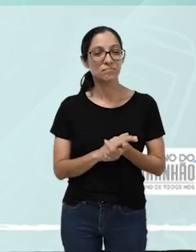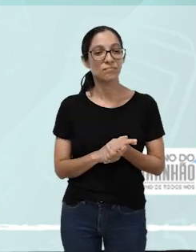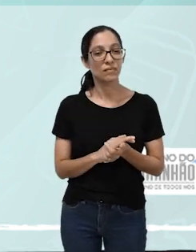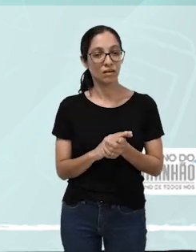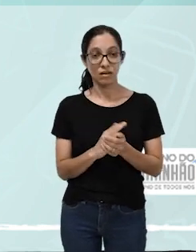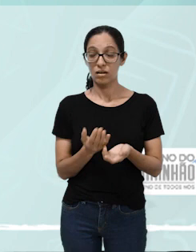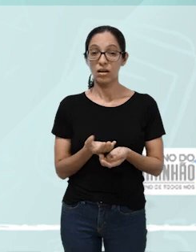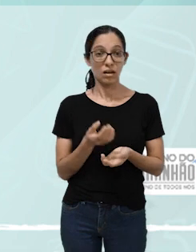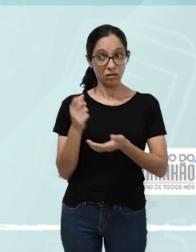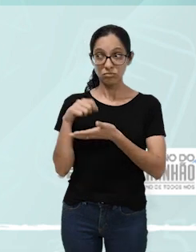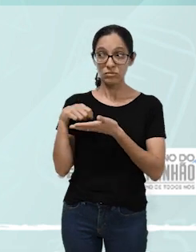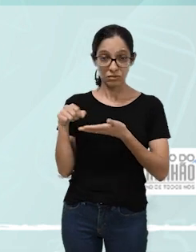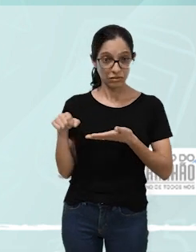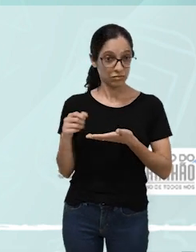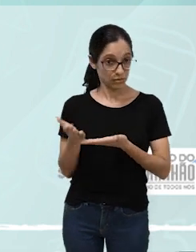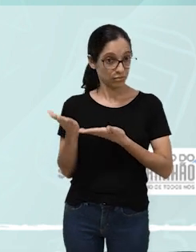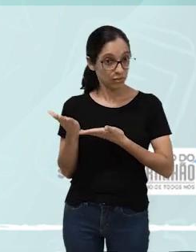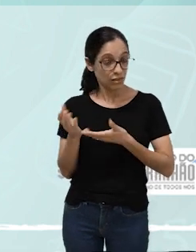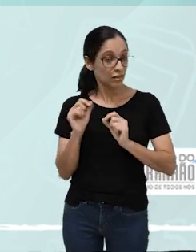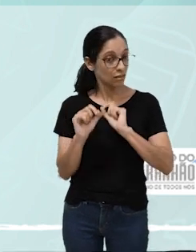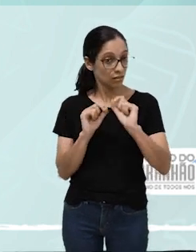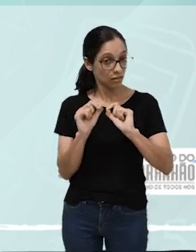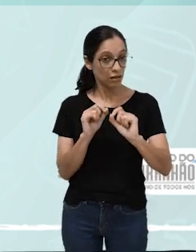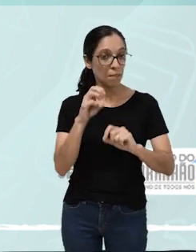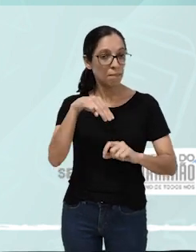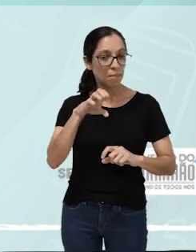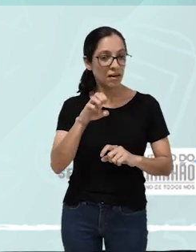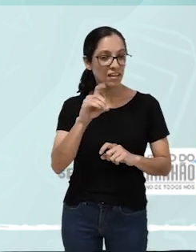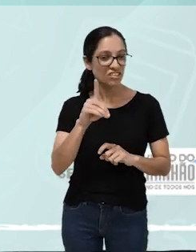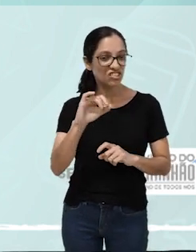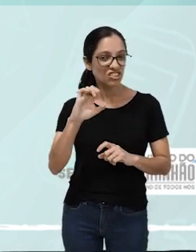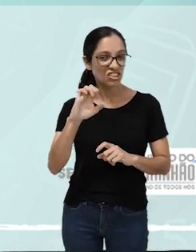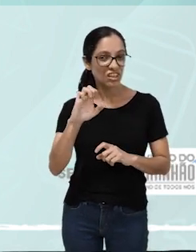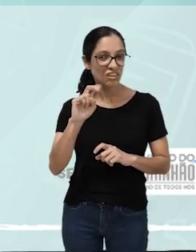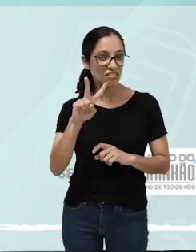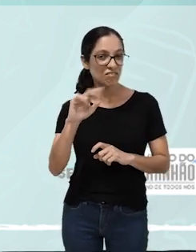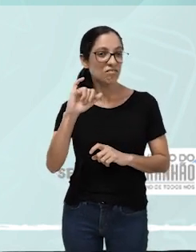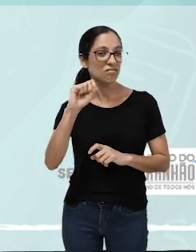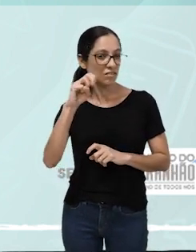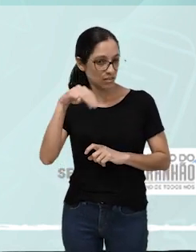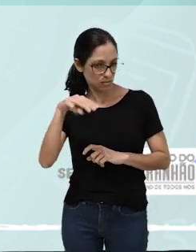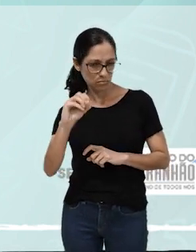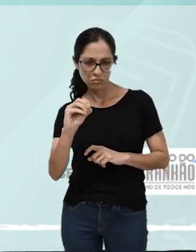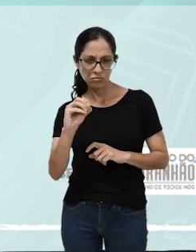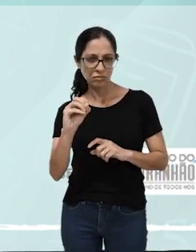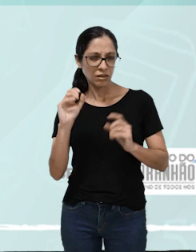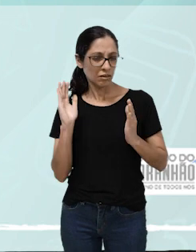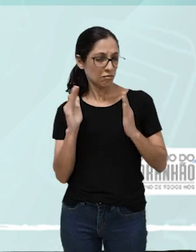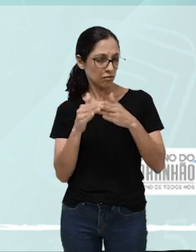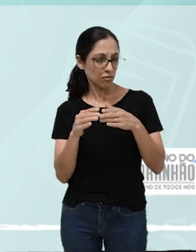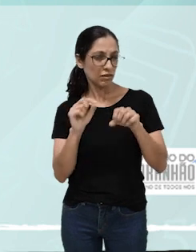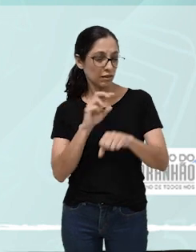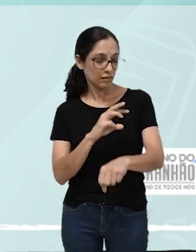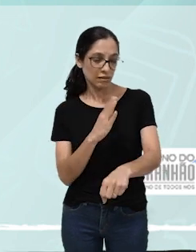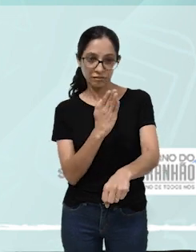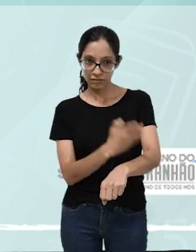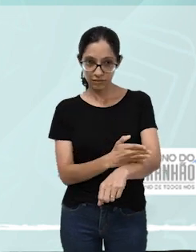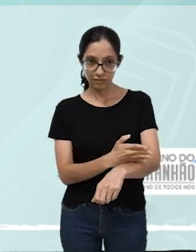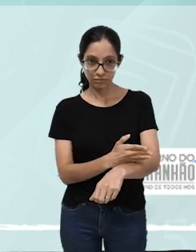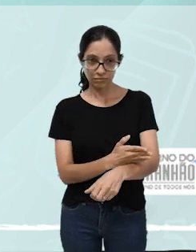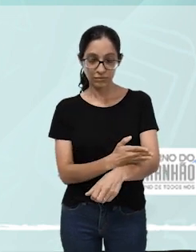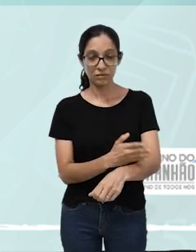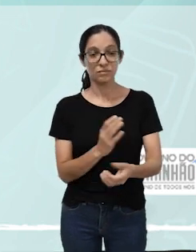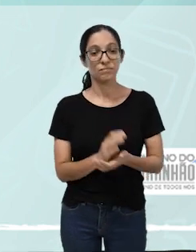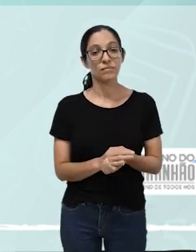medo eu botei aqui ó mediavismo é a mesma coisa que medevalismo tá da idade média e as Produções literárias